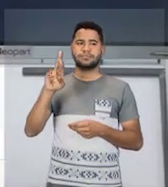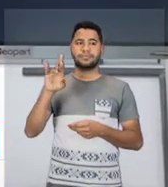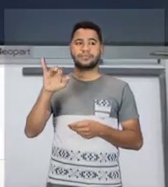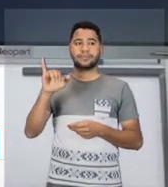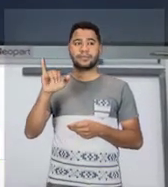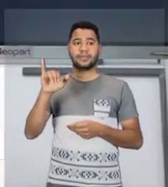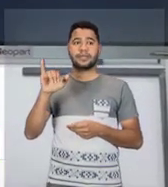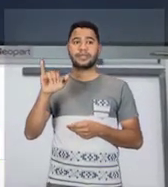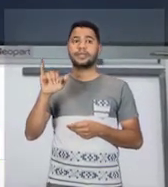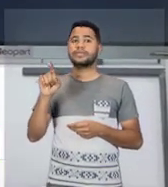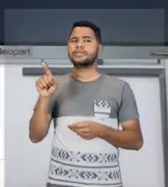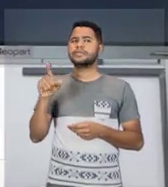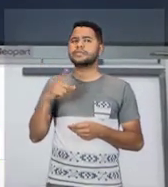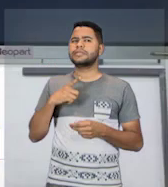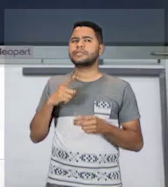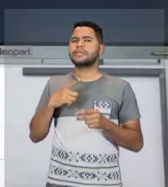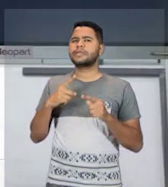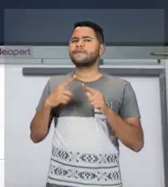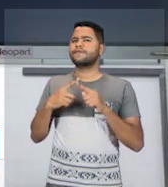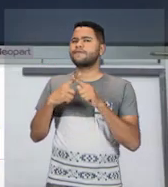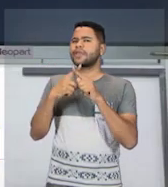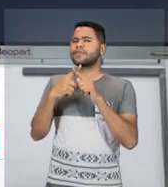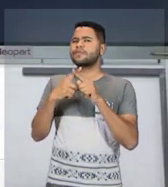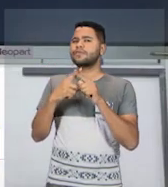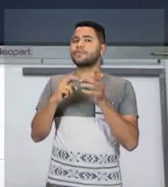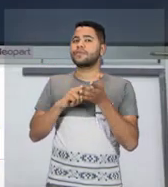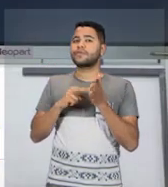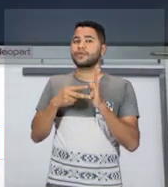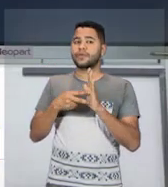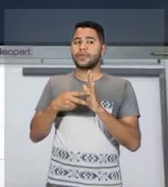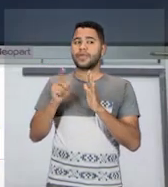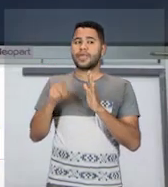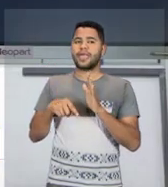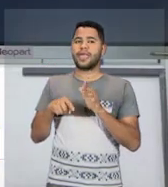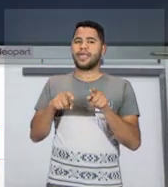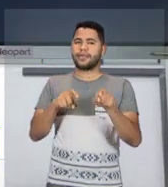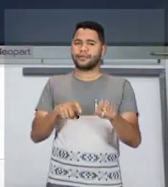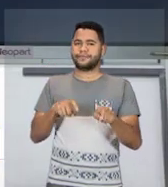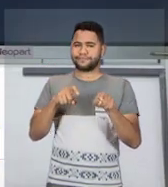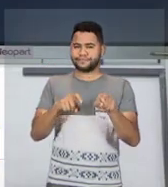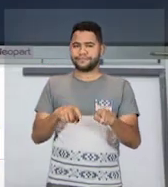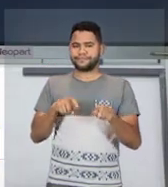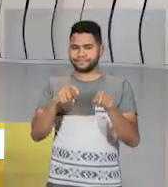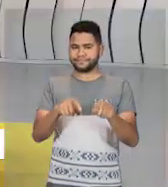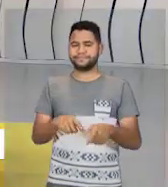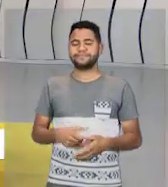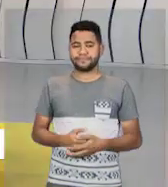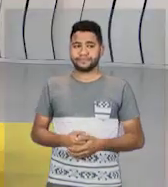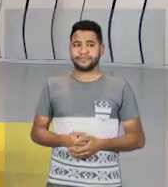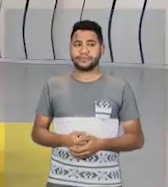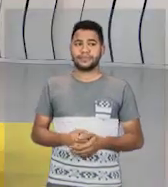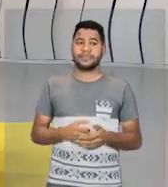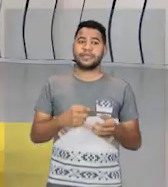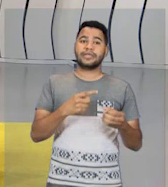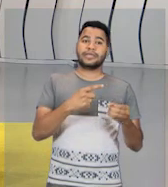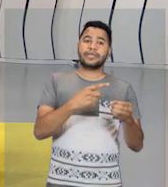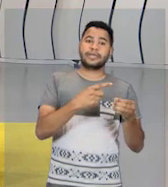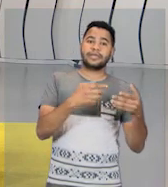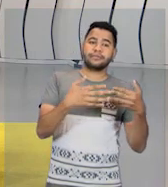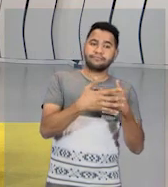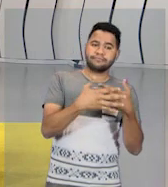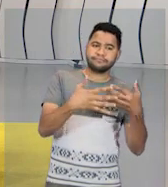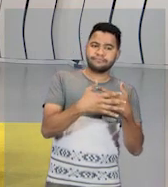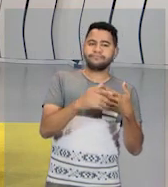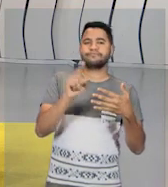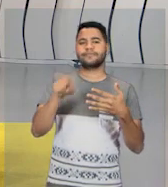versus ali que que será o countryside vai ser um interior Ok então cidade versus